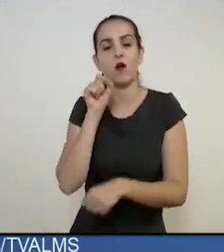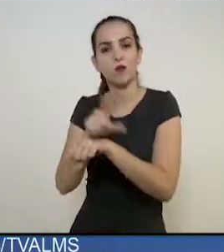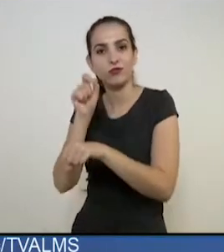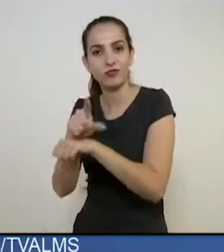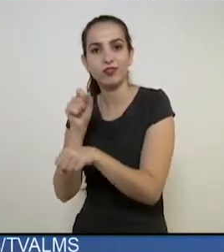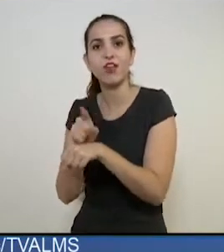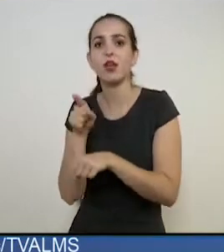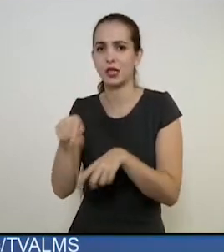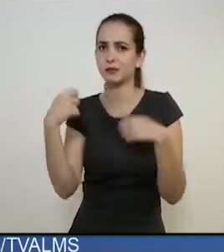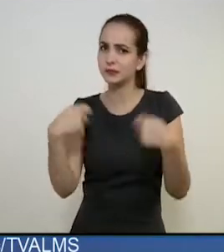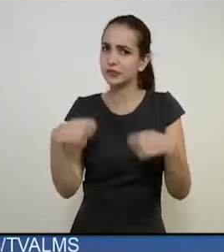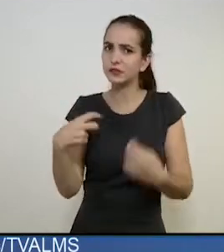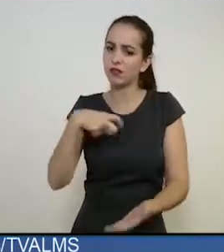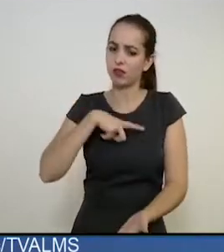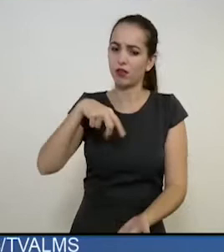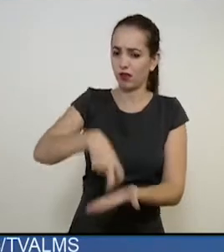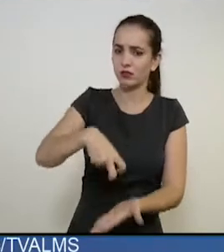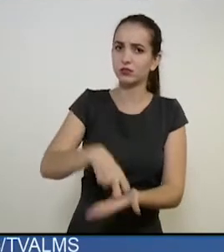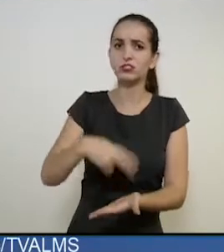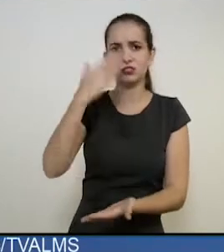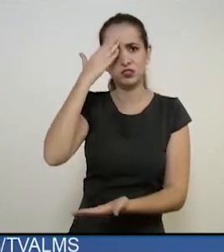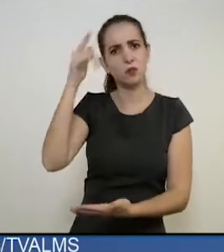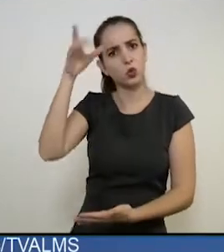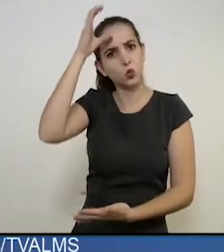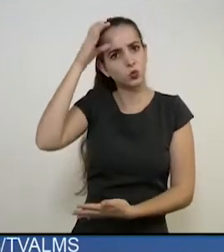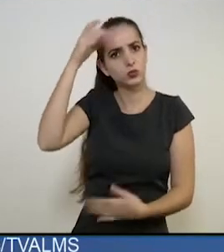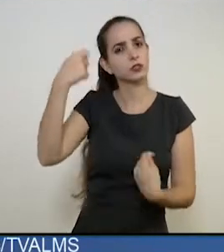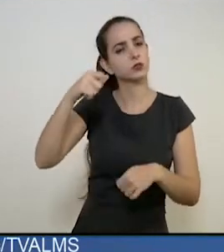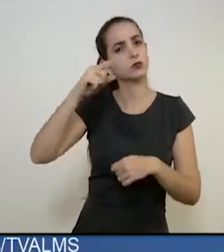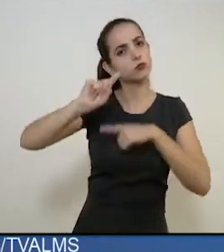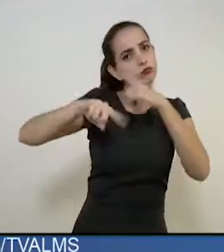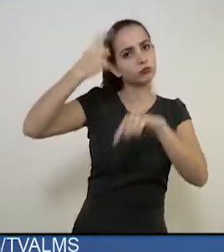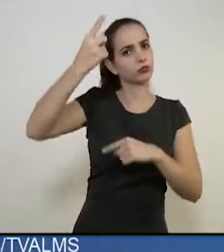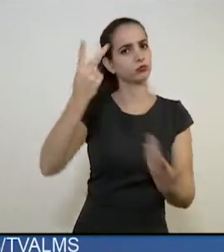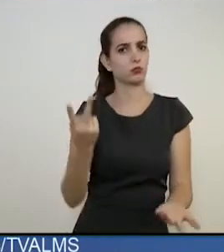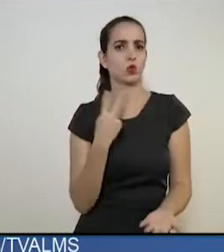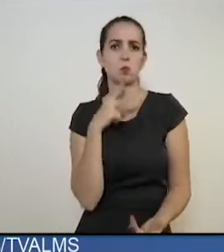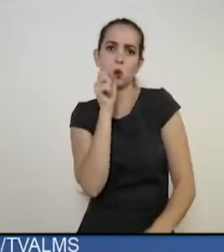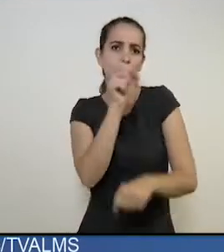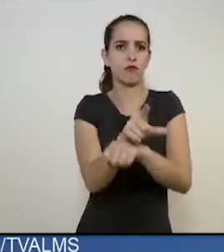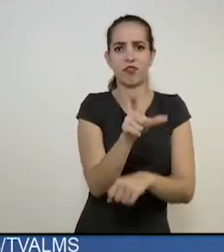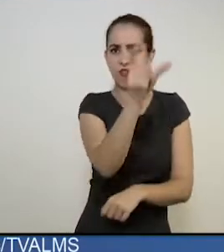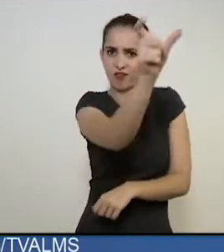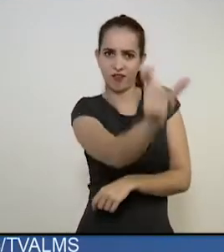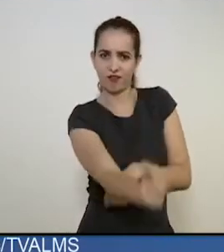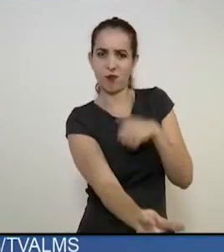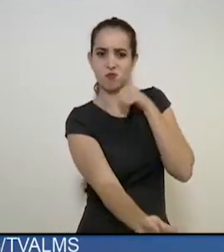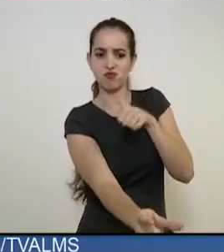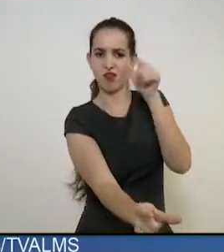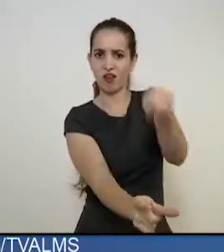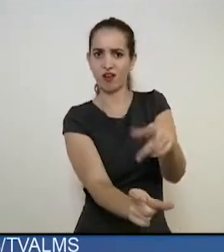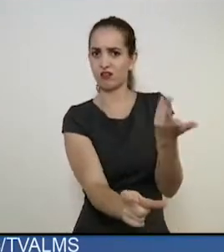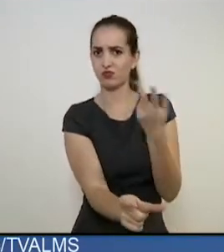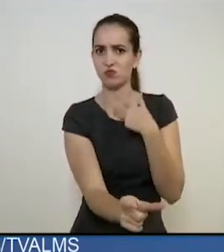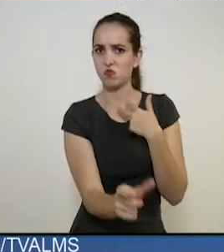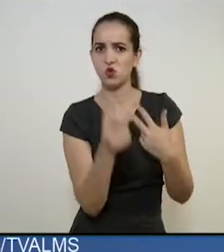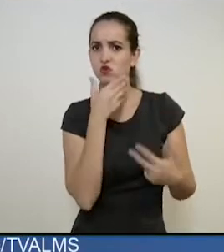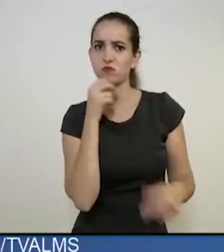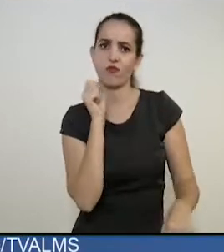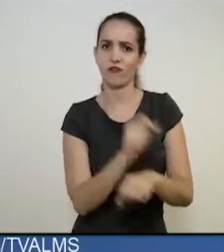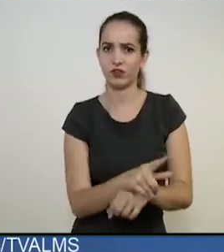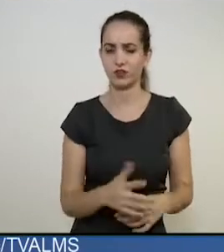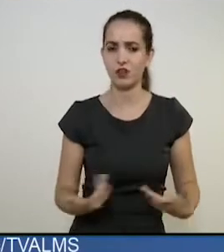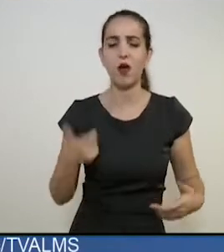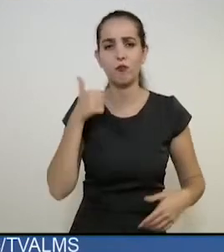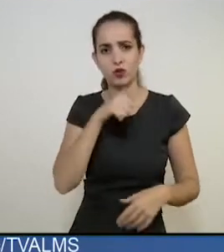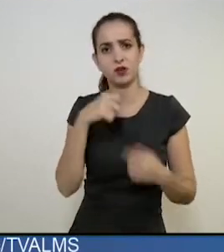poderá ser penalizado, ele tem a possibilidade de se conscientizar de que a mulher precisa ser amada, precisa